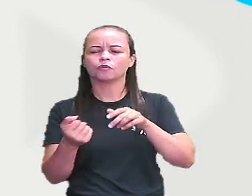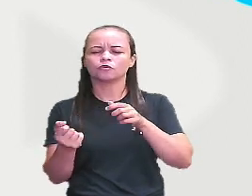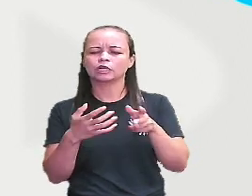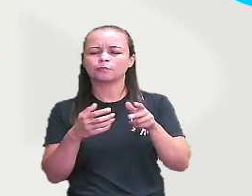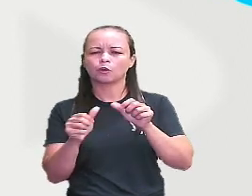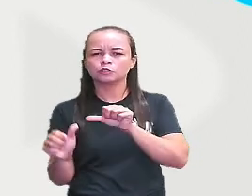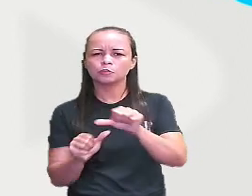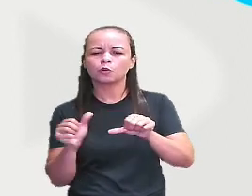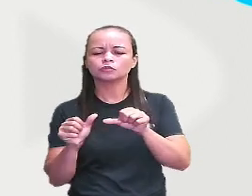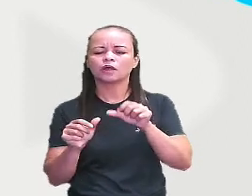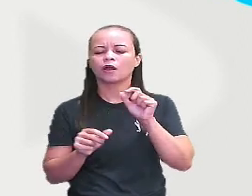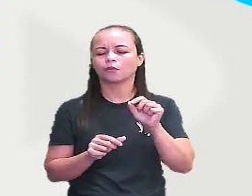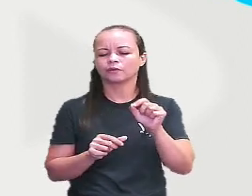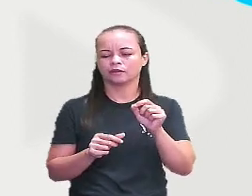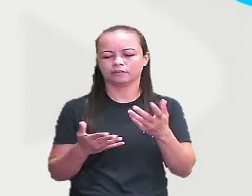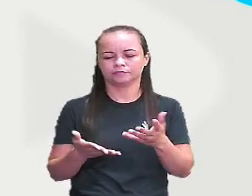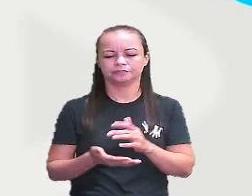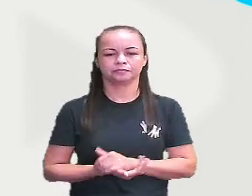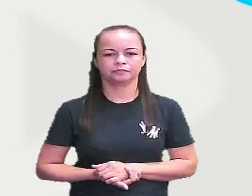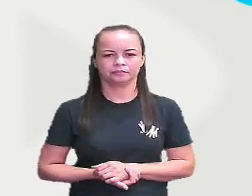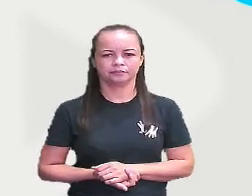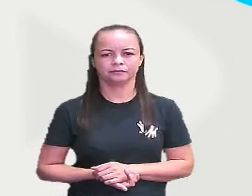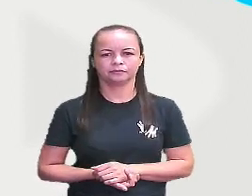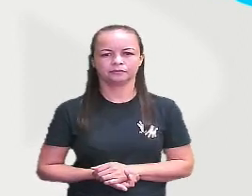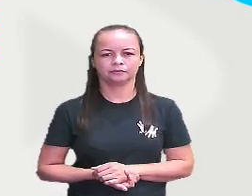Então, eu poderia colocar: